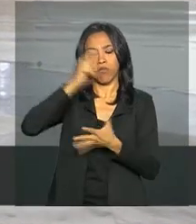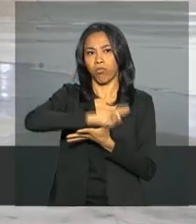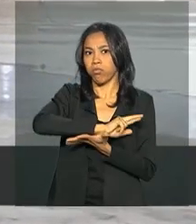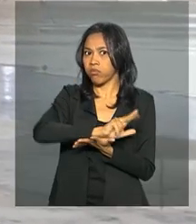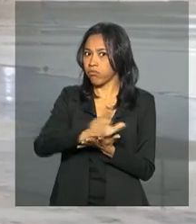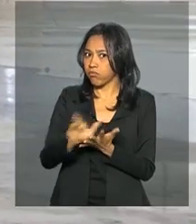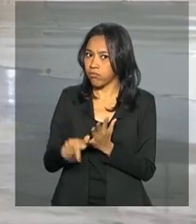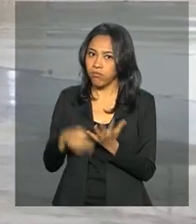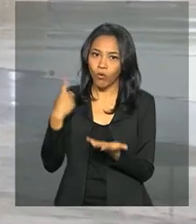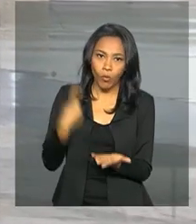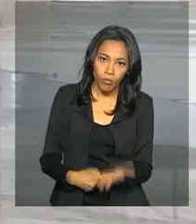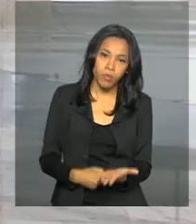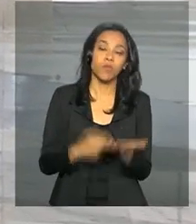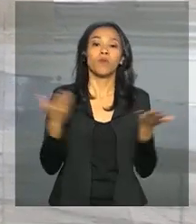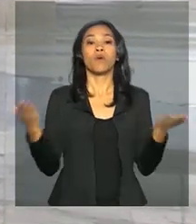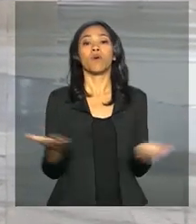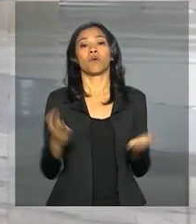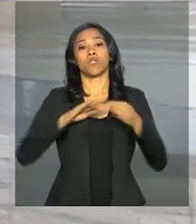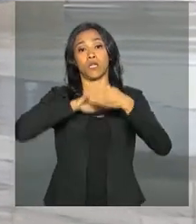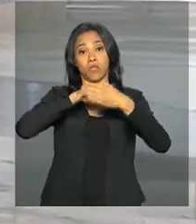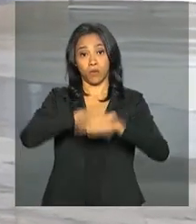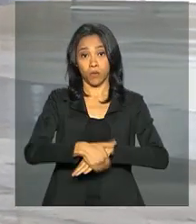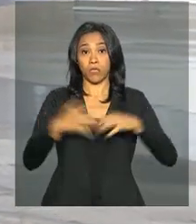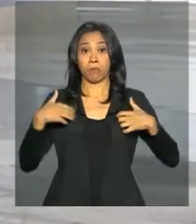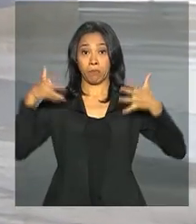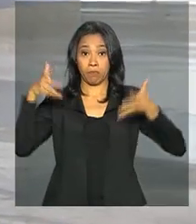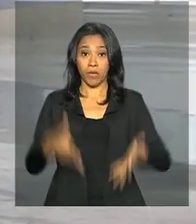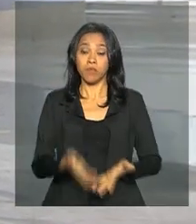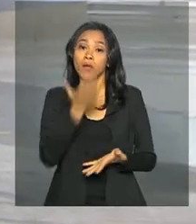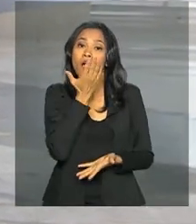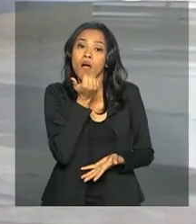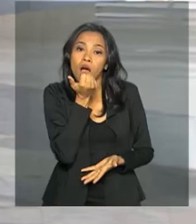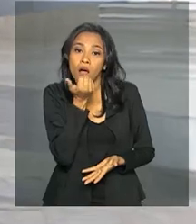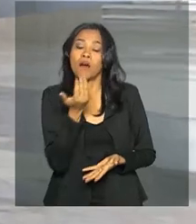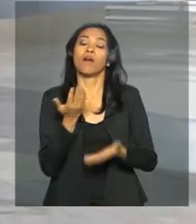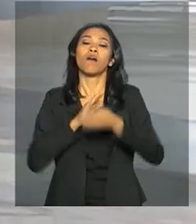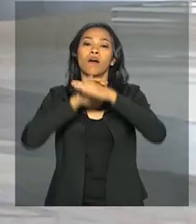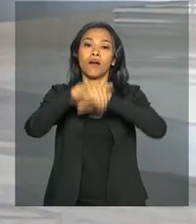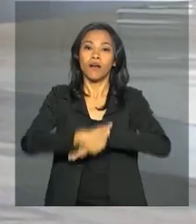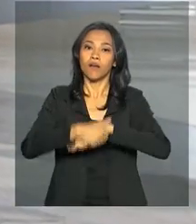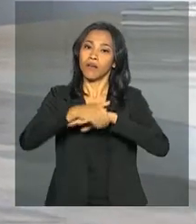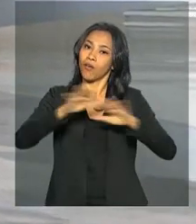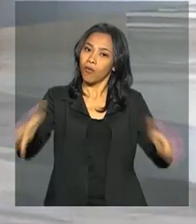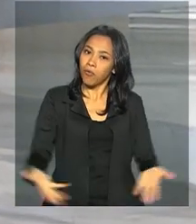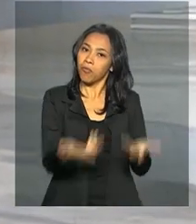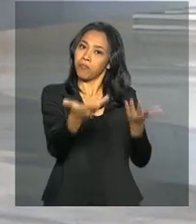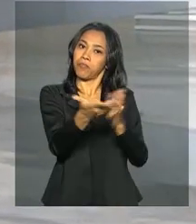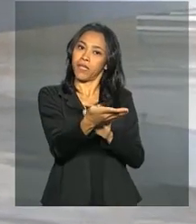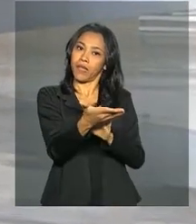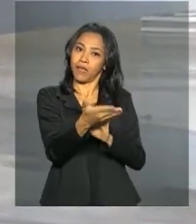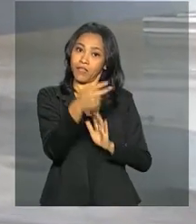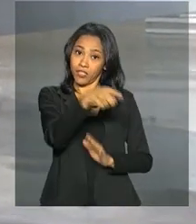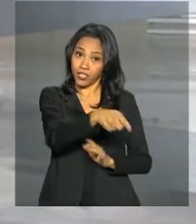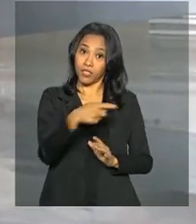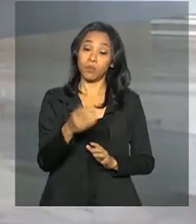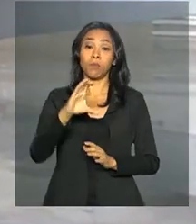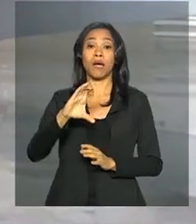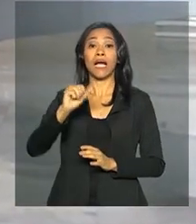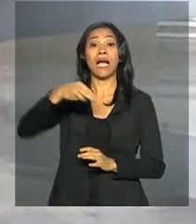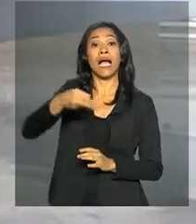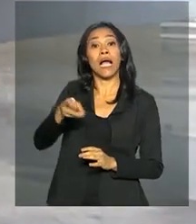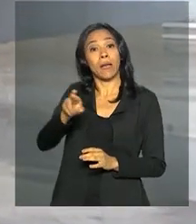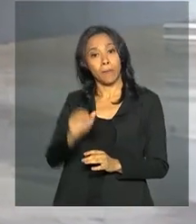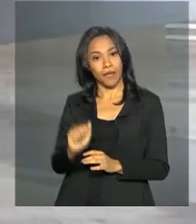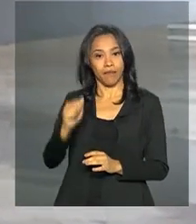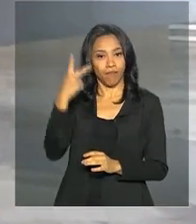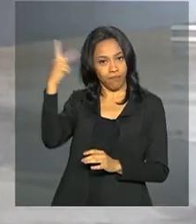compromissos. Hoje à noite, ele participa de um jantar em sua homenagem na Câmara de Comércio Árabe Brasileira. E ontem,